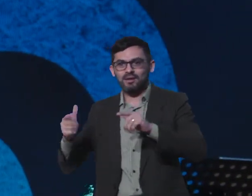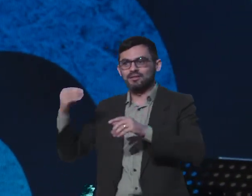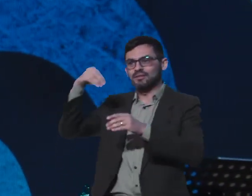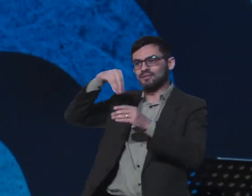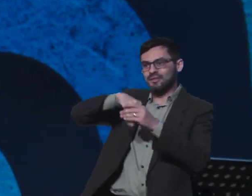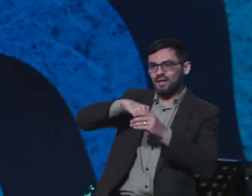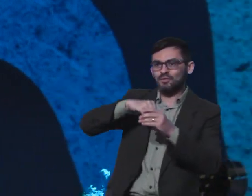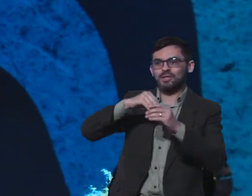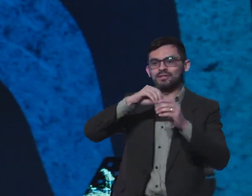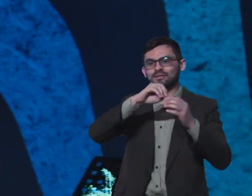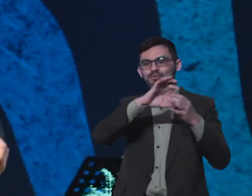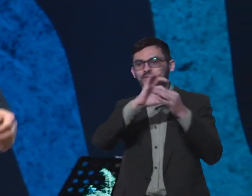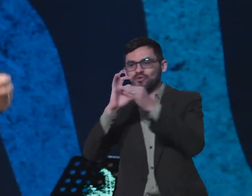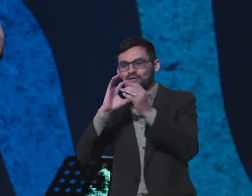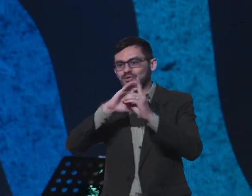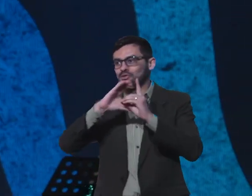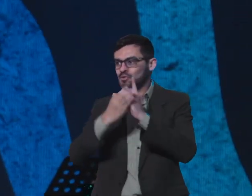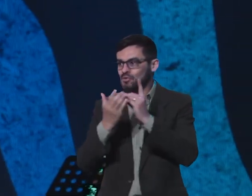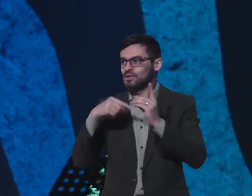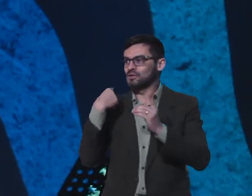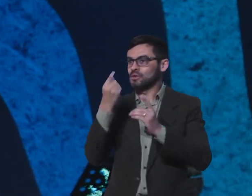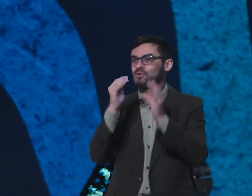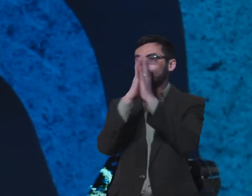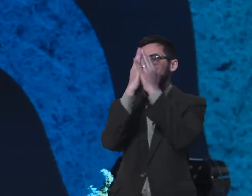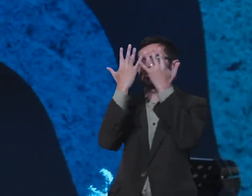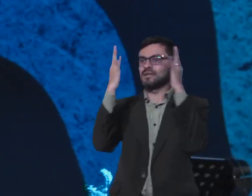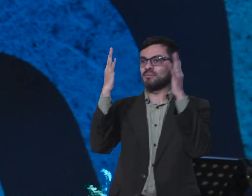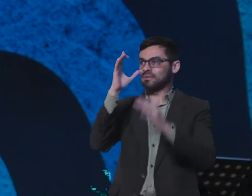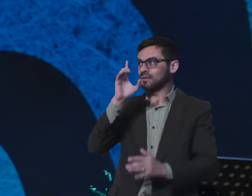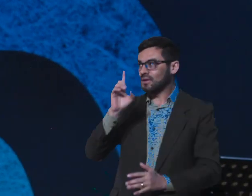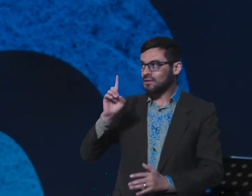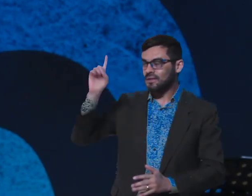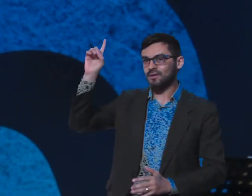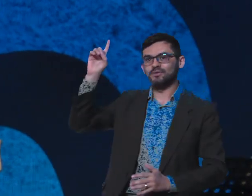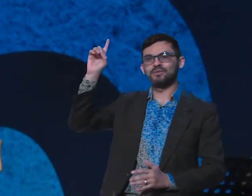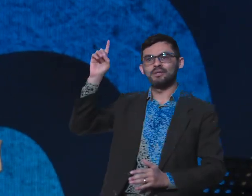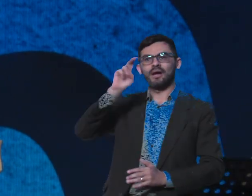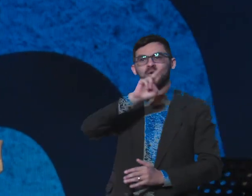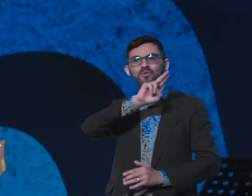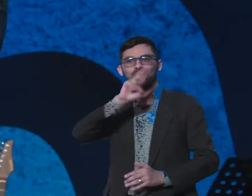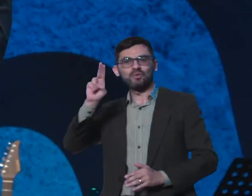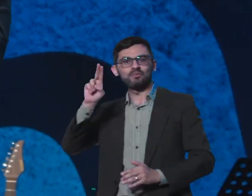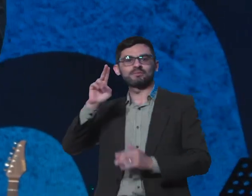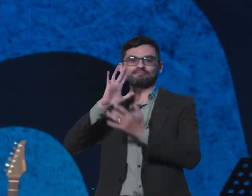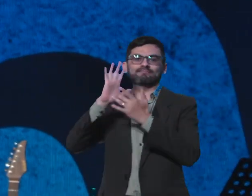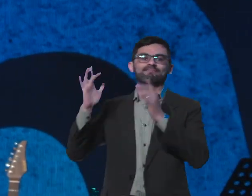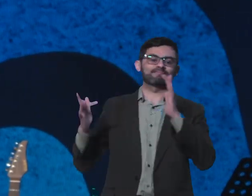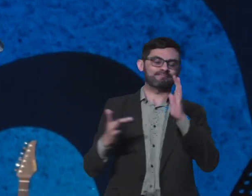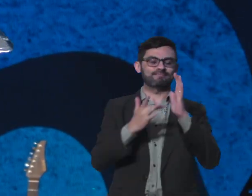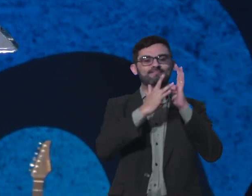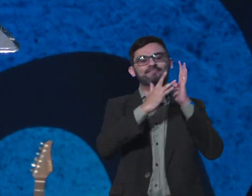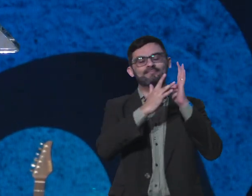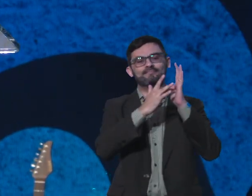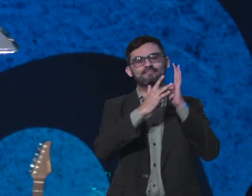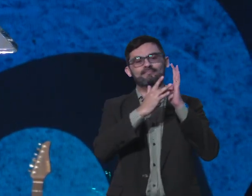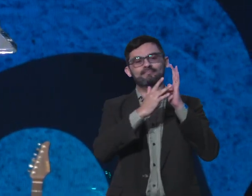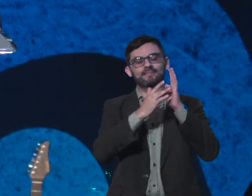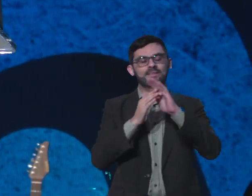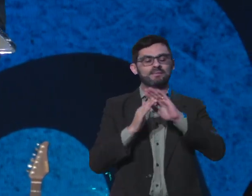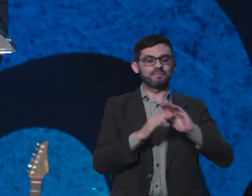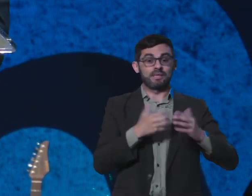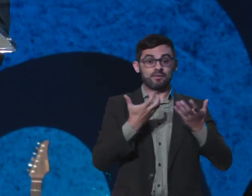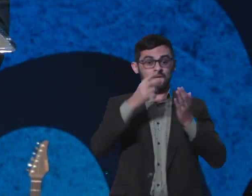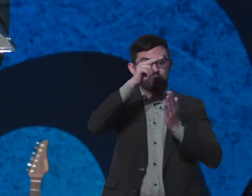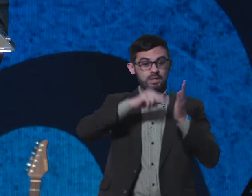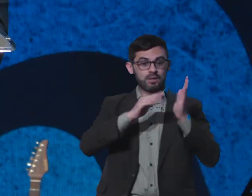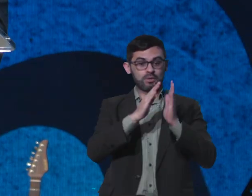desse momento tão especial que nós temos de celebração ao nome de Jesus. Eu queria ler um texto bíblico